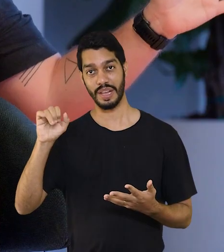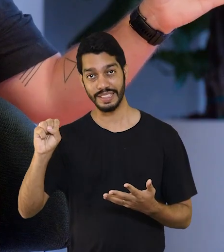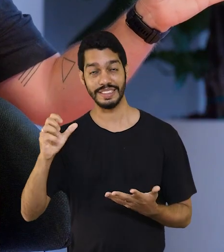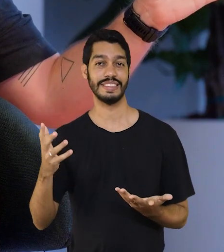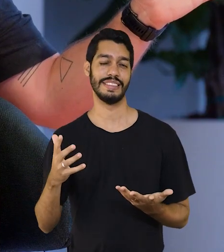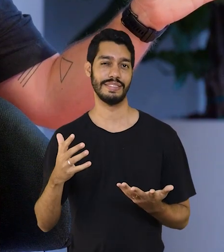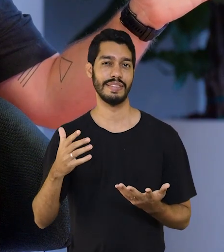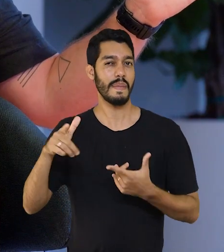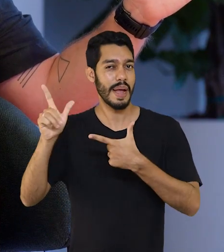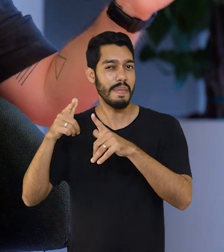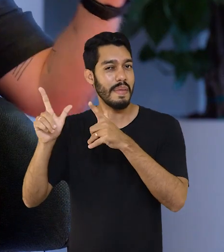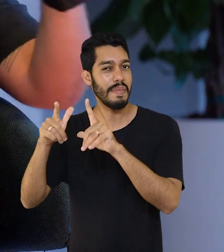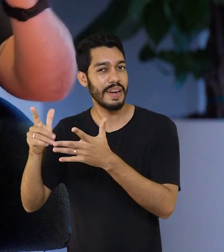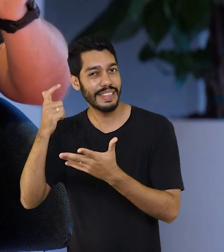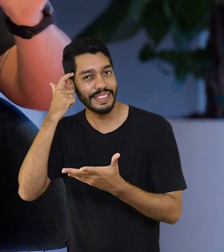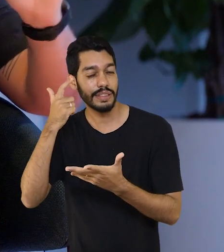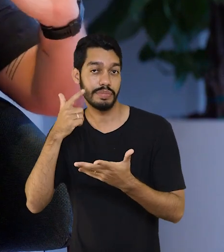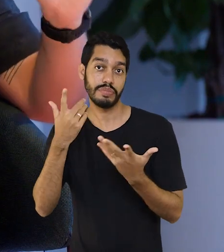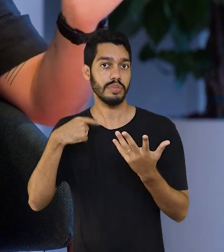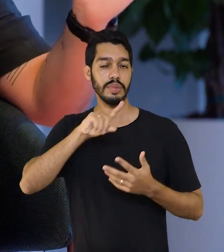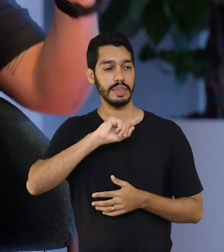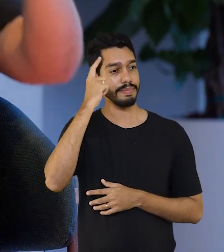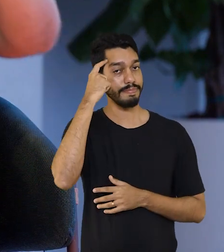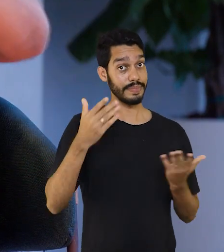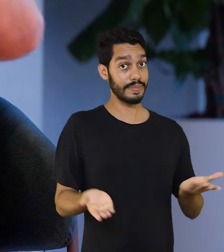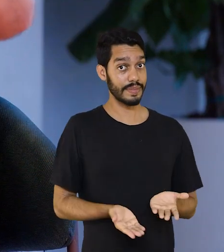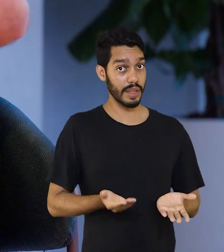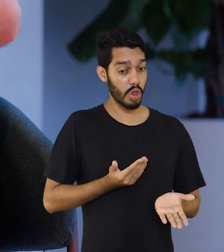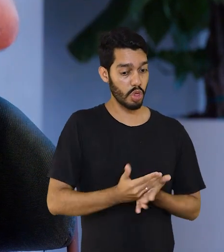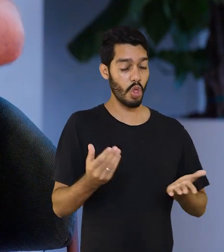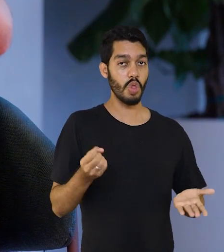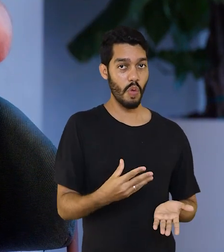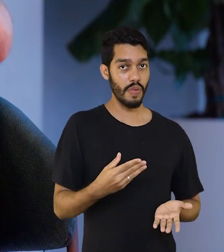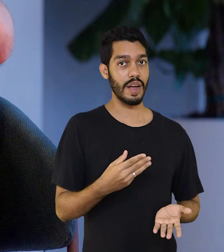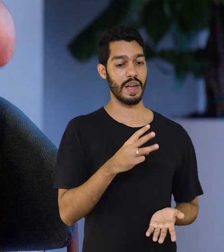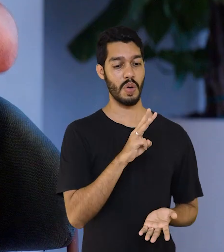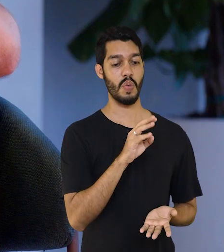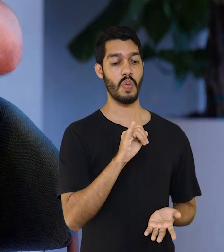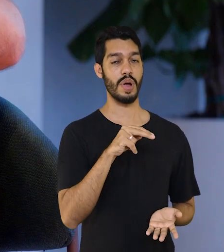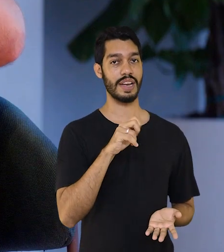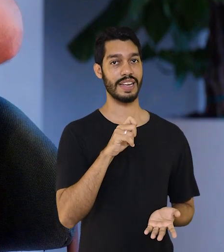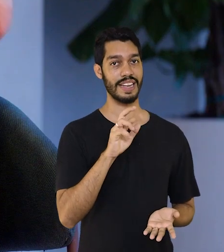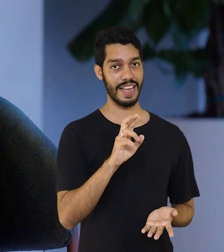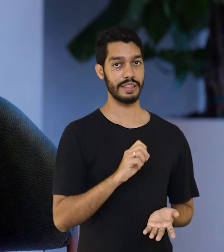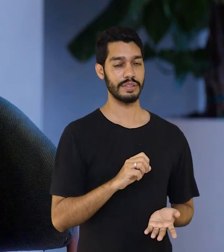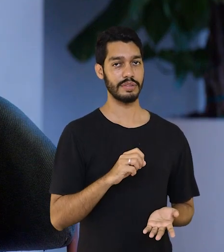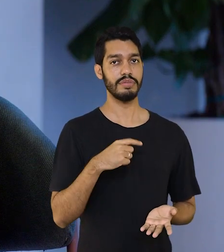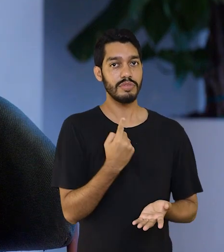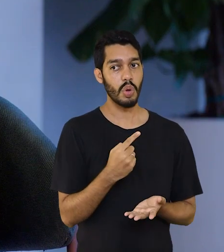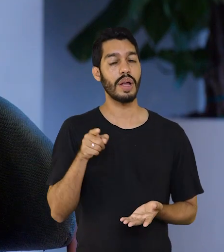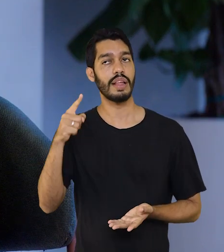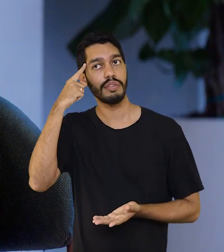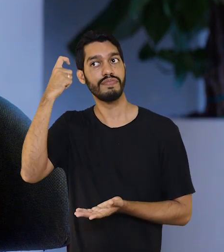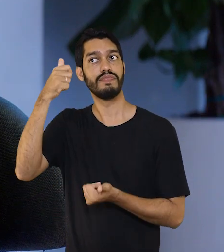Vamos começar uma nova campanha temos uma ideia aprovada, 15 semanas. Antes dessa